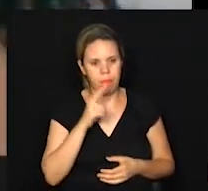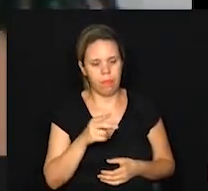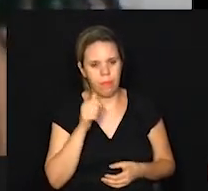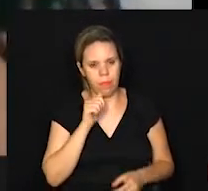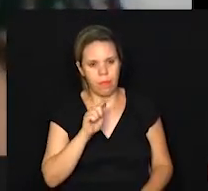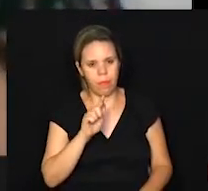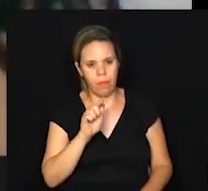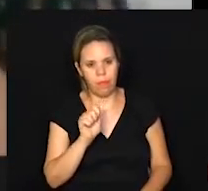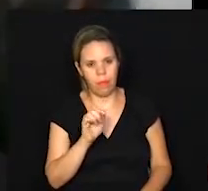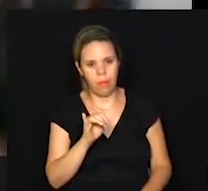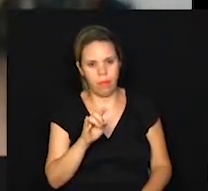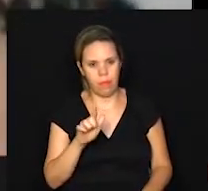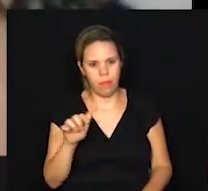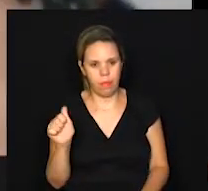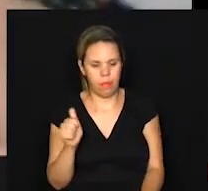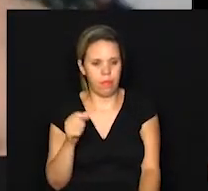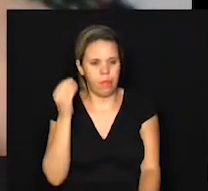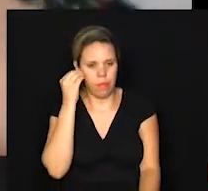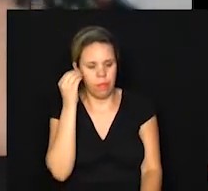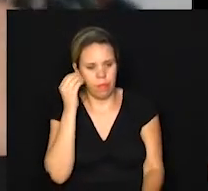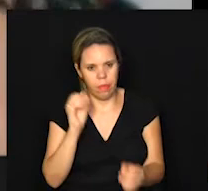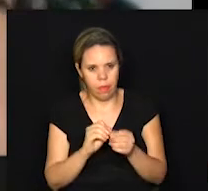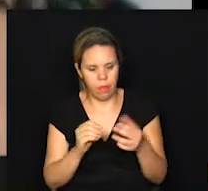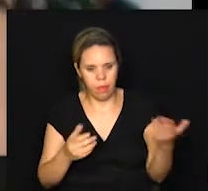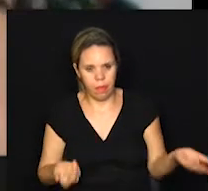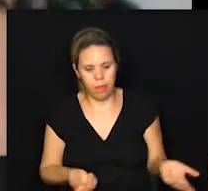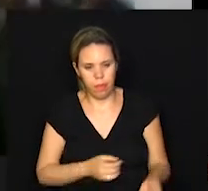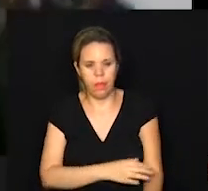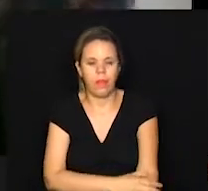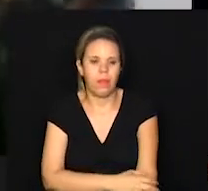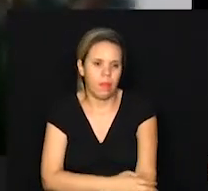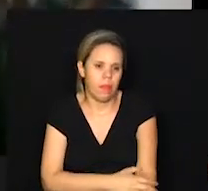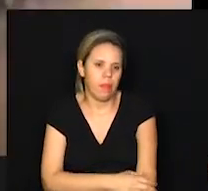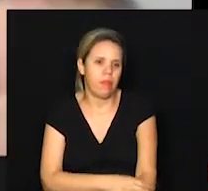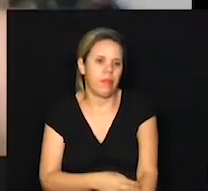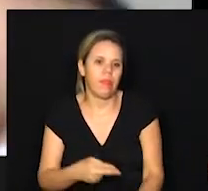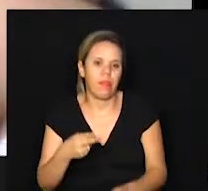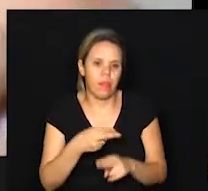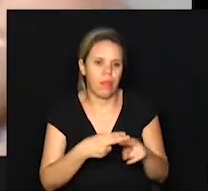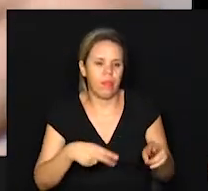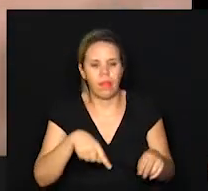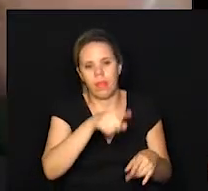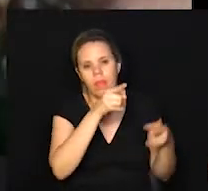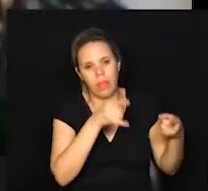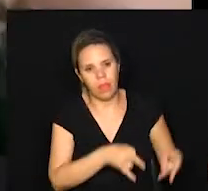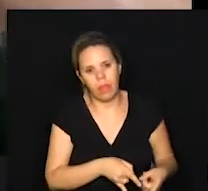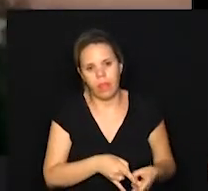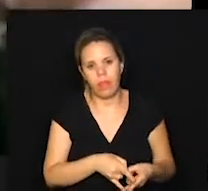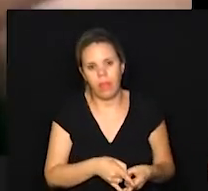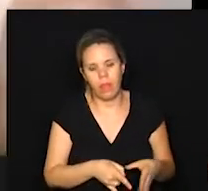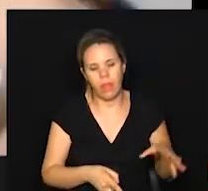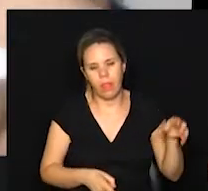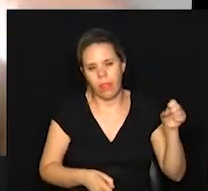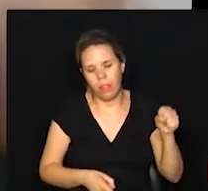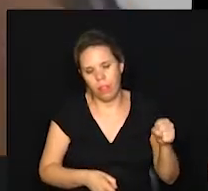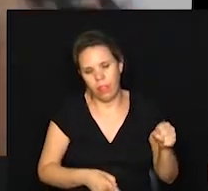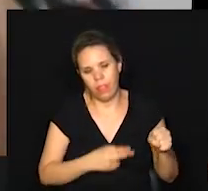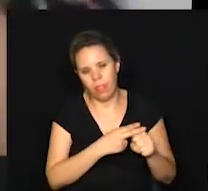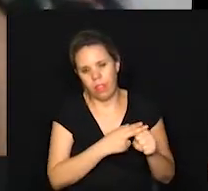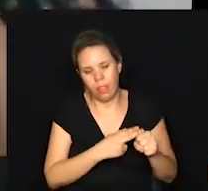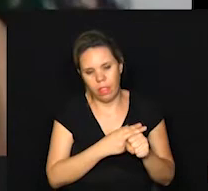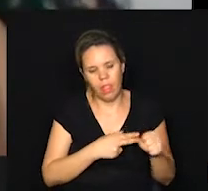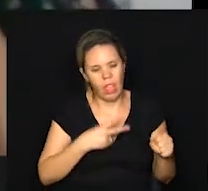a Gabriela tentou fazer isso. Eu peguei a faca e fui para a cama. E fiquei segurando e brincando.